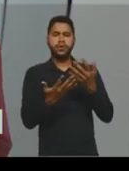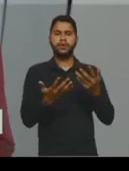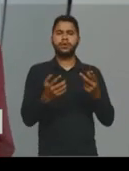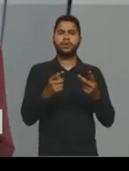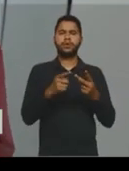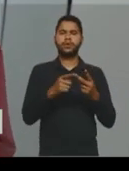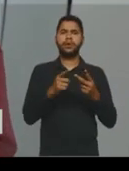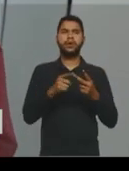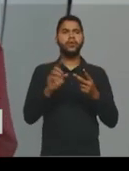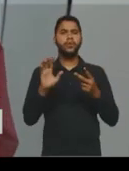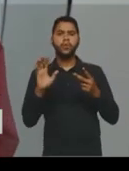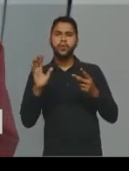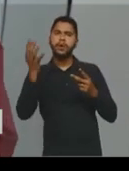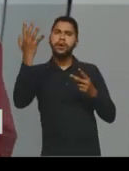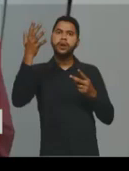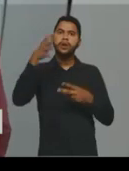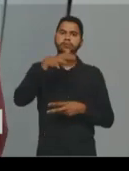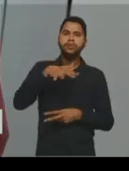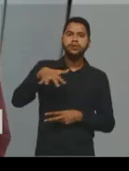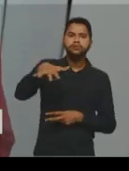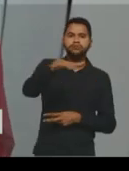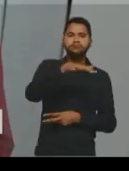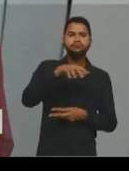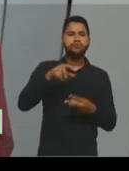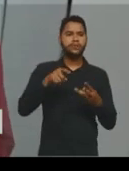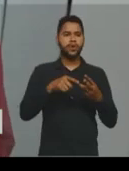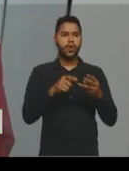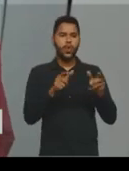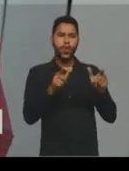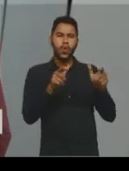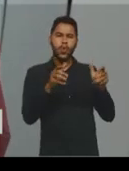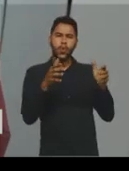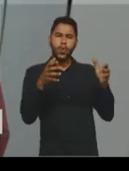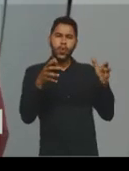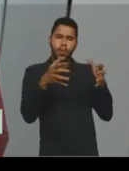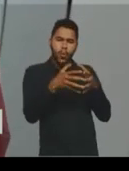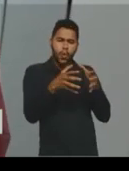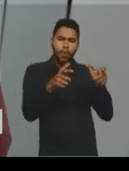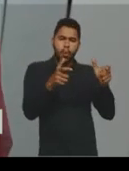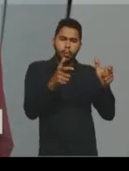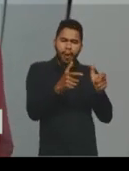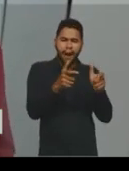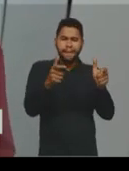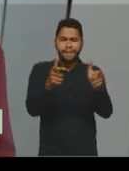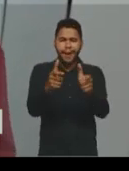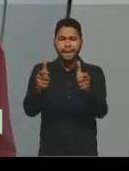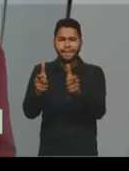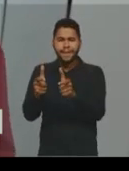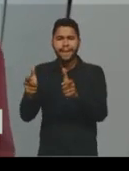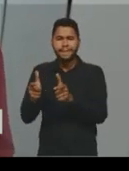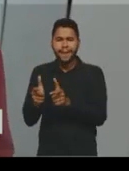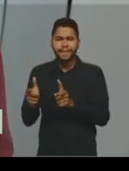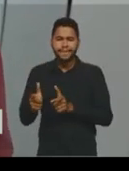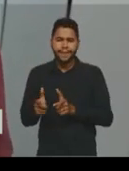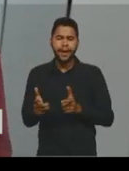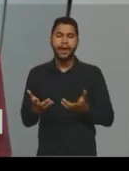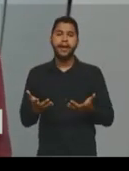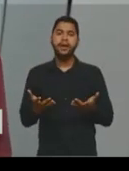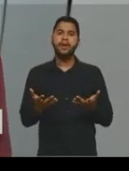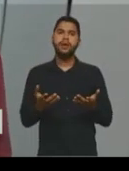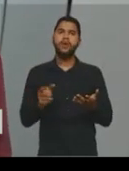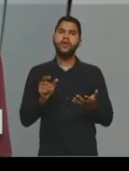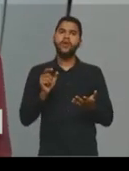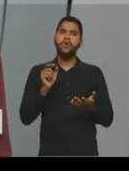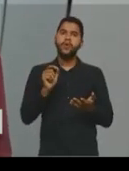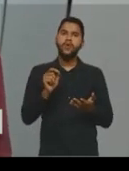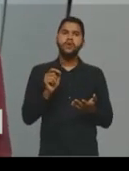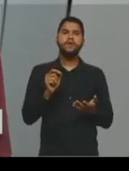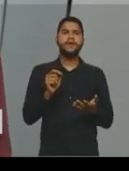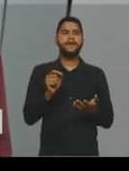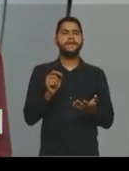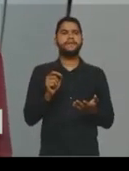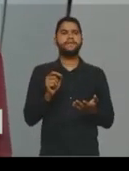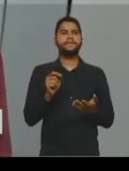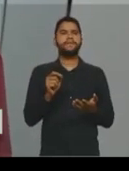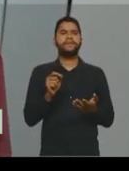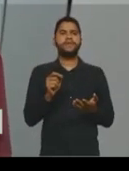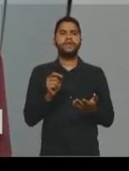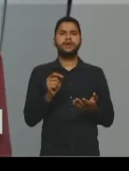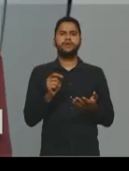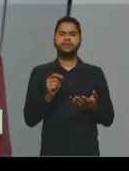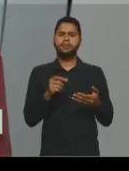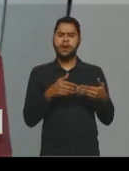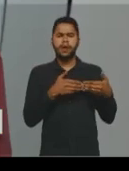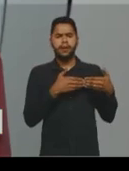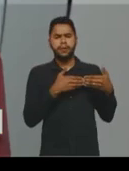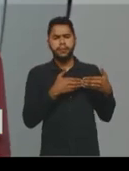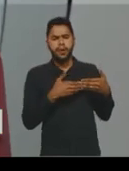do clima, minorias. Então, isso aí, ela vai... eles vão perpassar